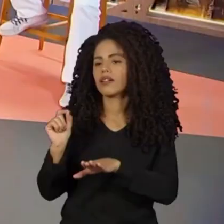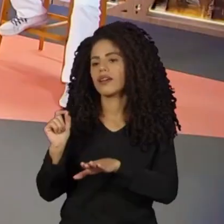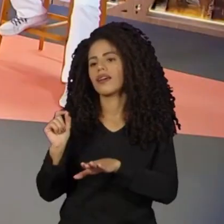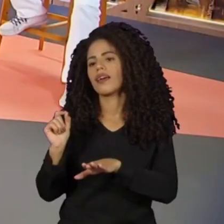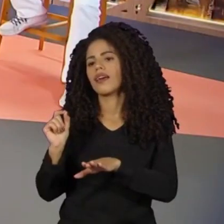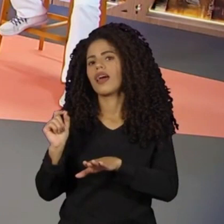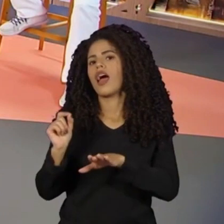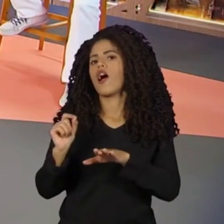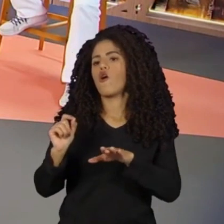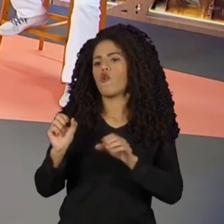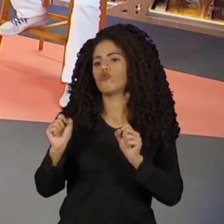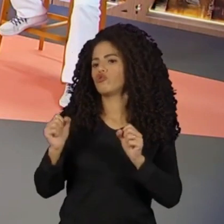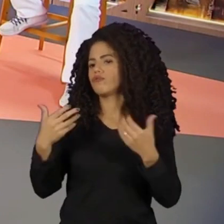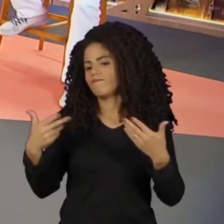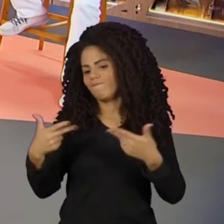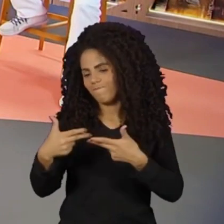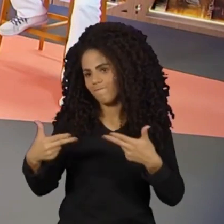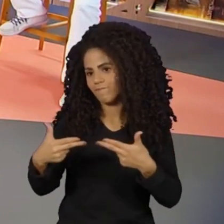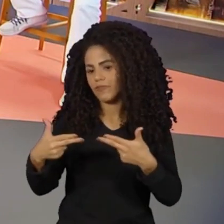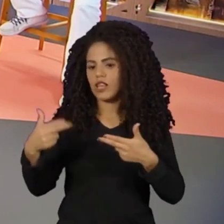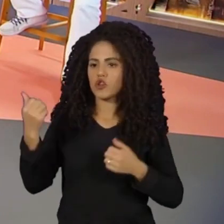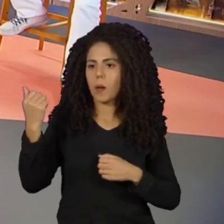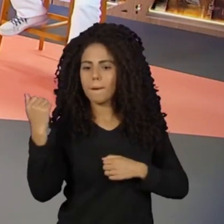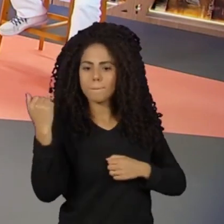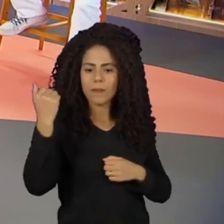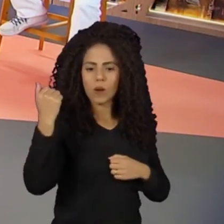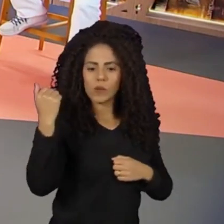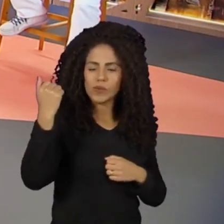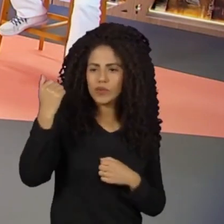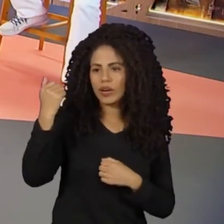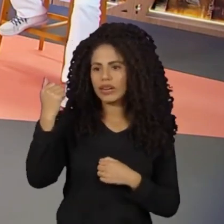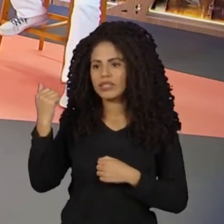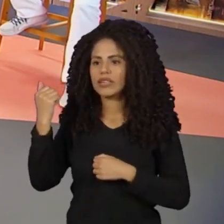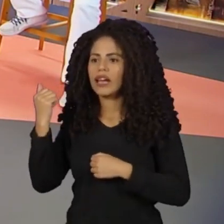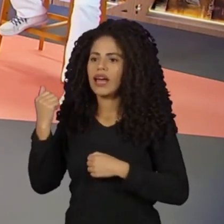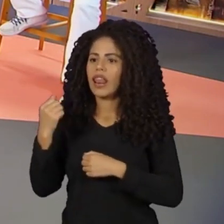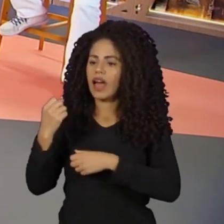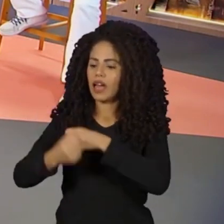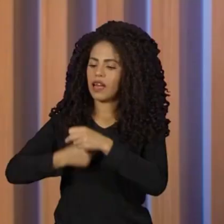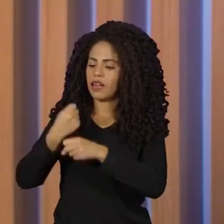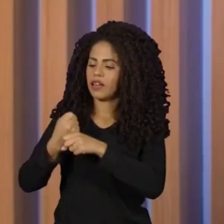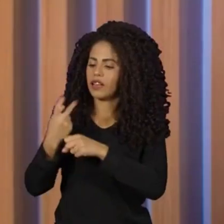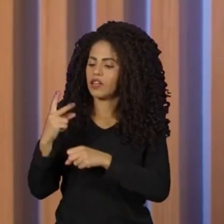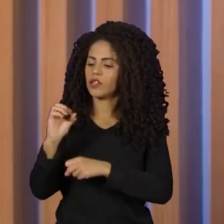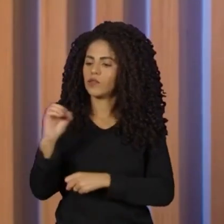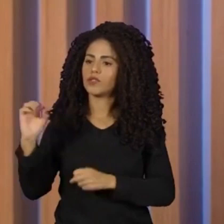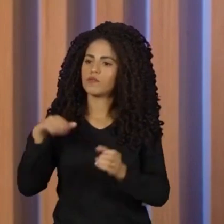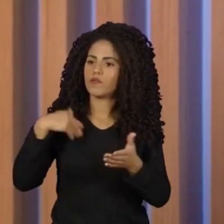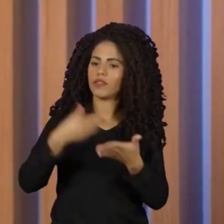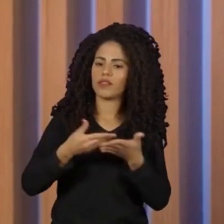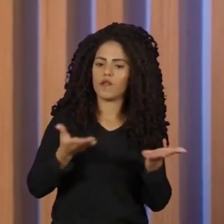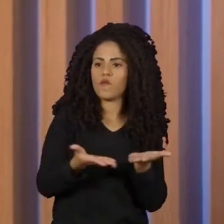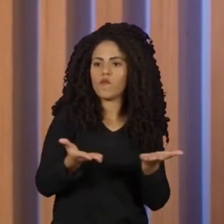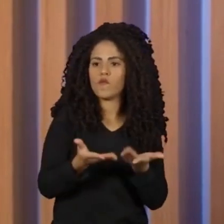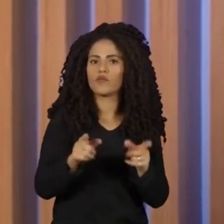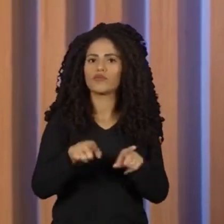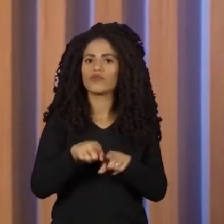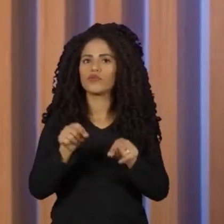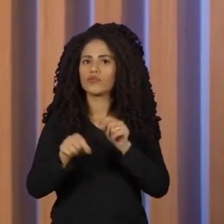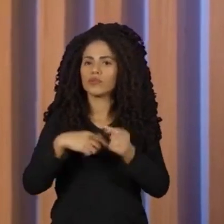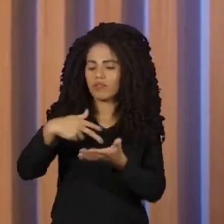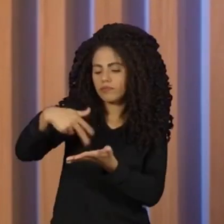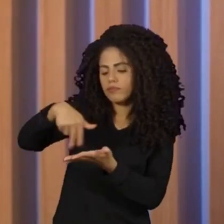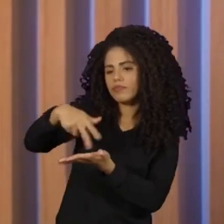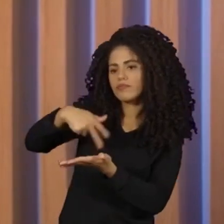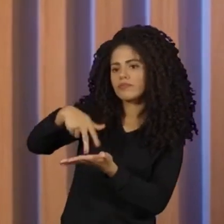um dos grandes responsáveis também vou pagar essa cultura no início dos dois mil e continua até hoje e a gente sem falar porque ele